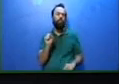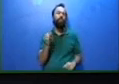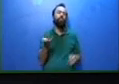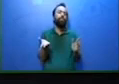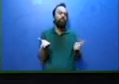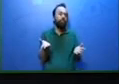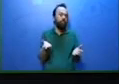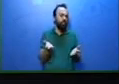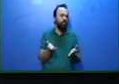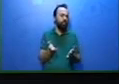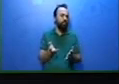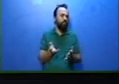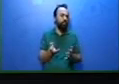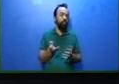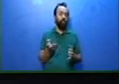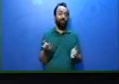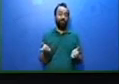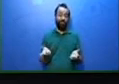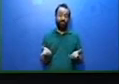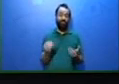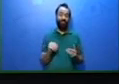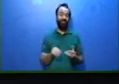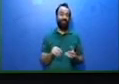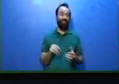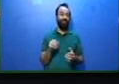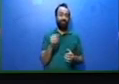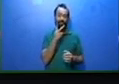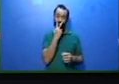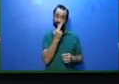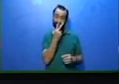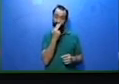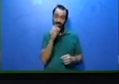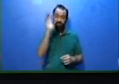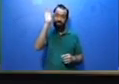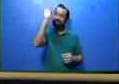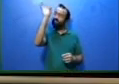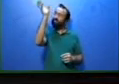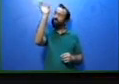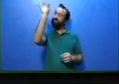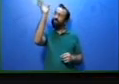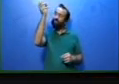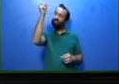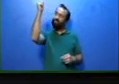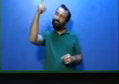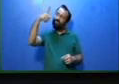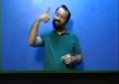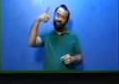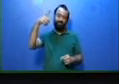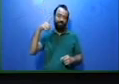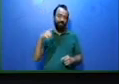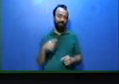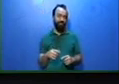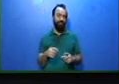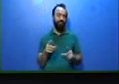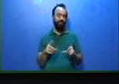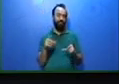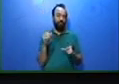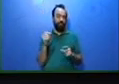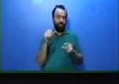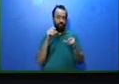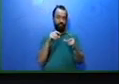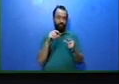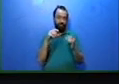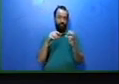Adão? Ah, professora, aparece lâmpadas, né? E essas lâmpadas têm